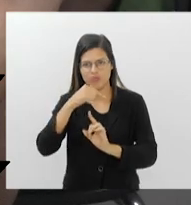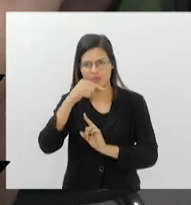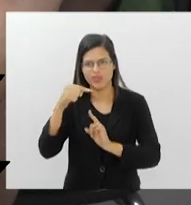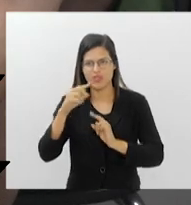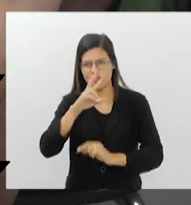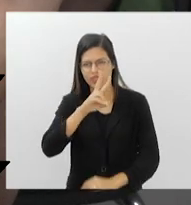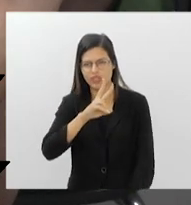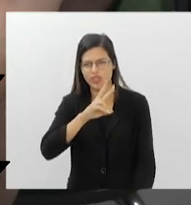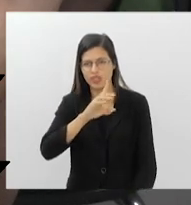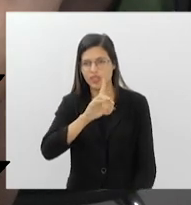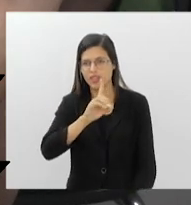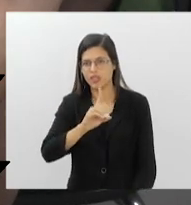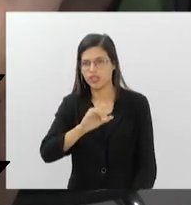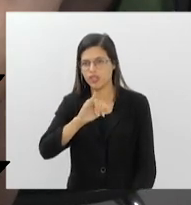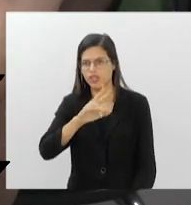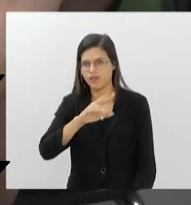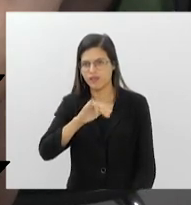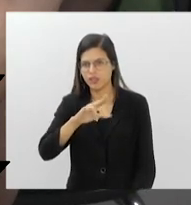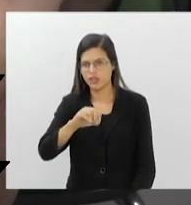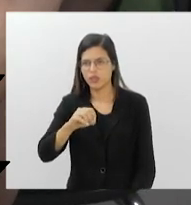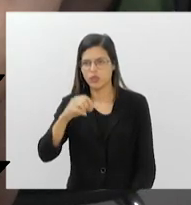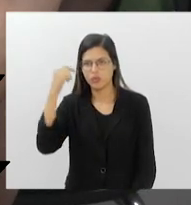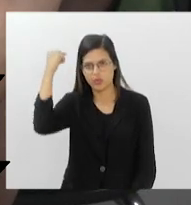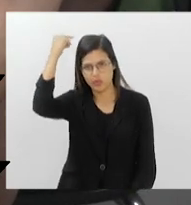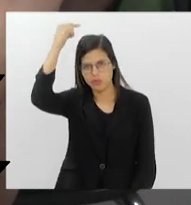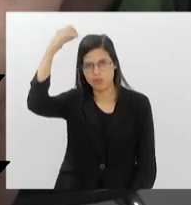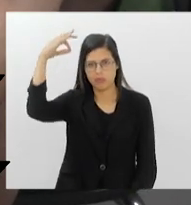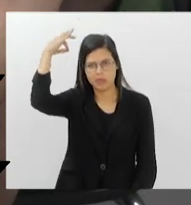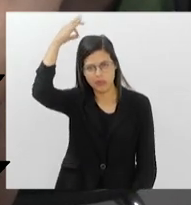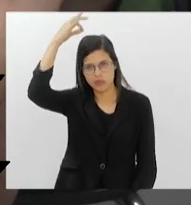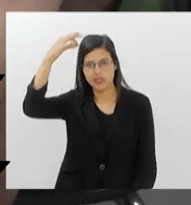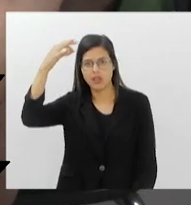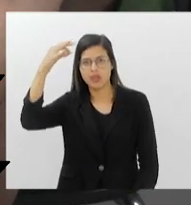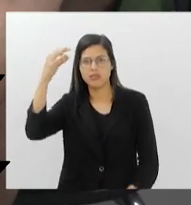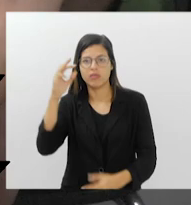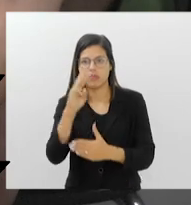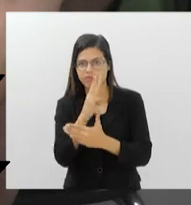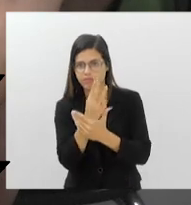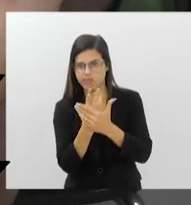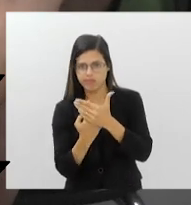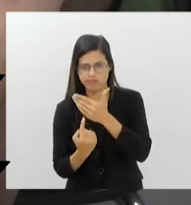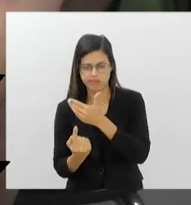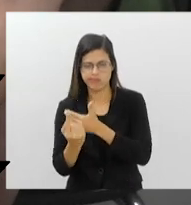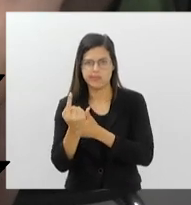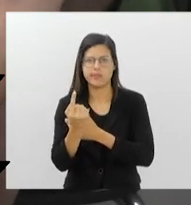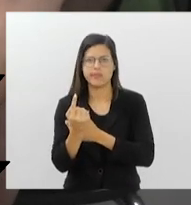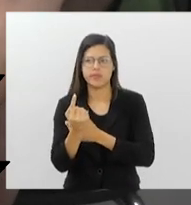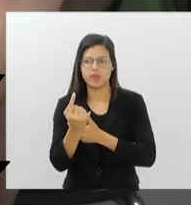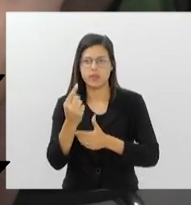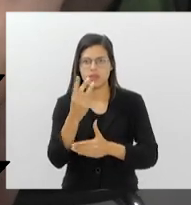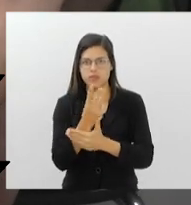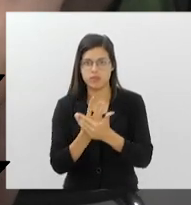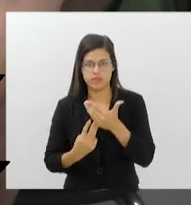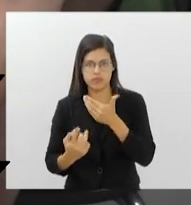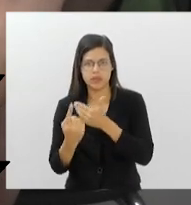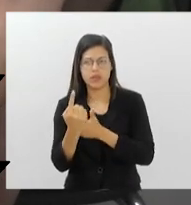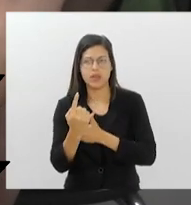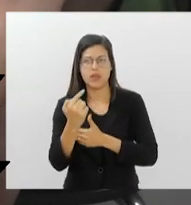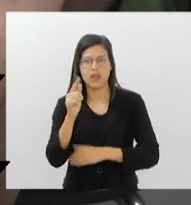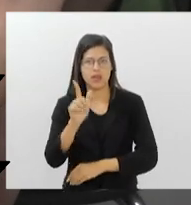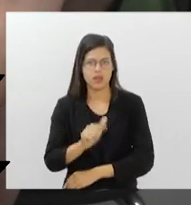Santo faz parte da santíssima trindade e a Santíssima Trindade é um dos